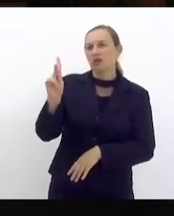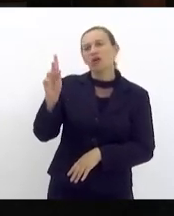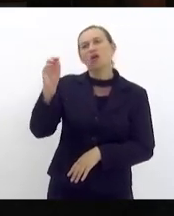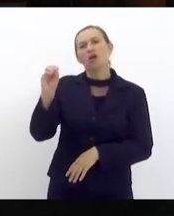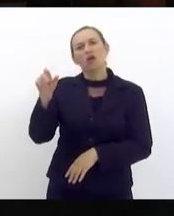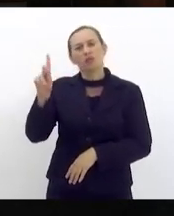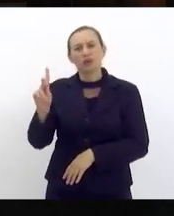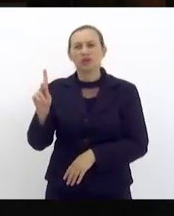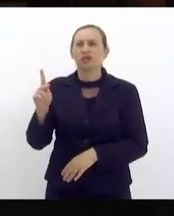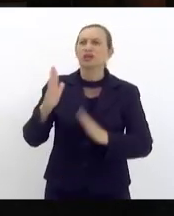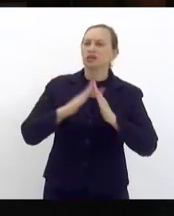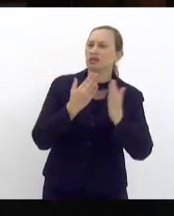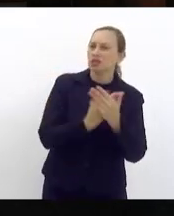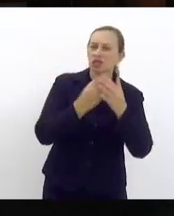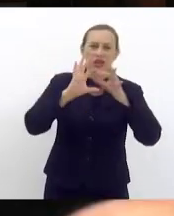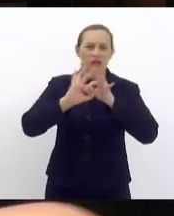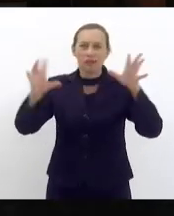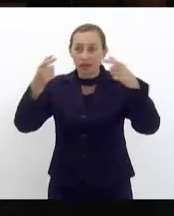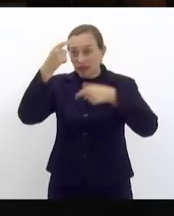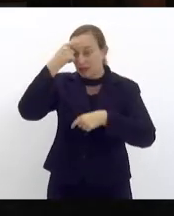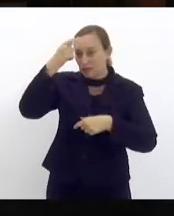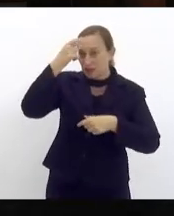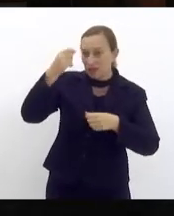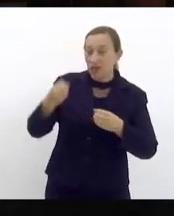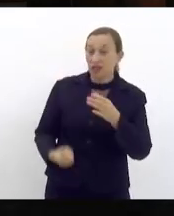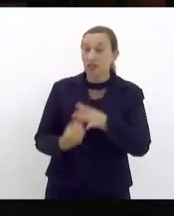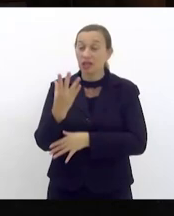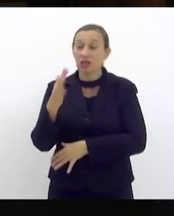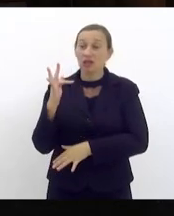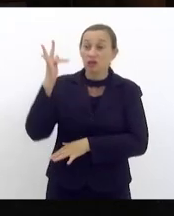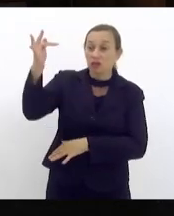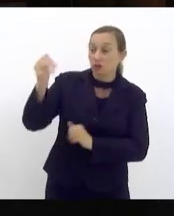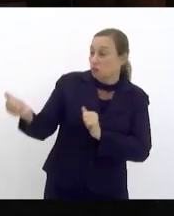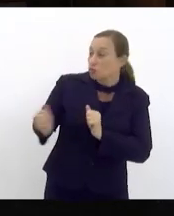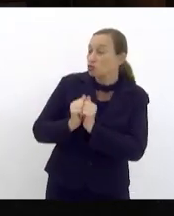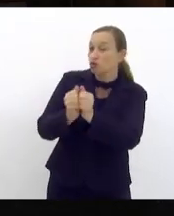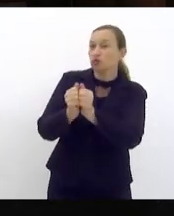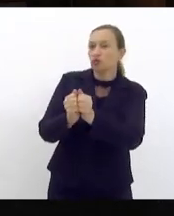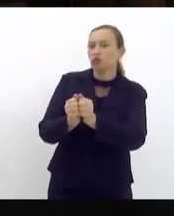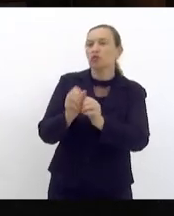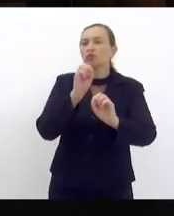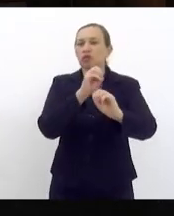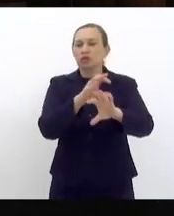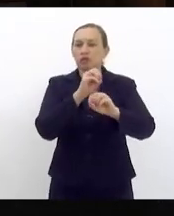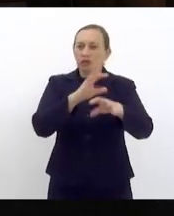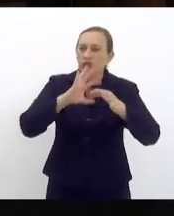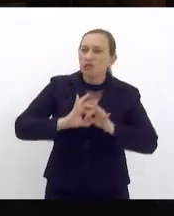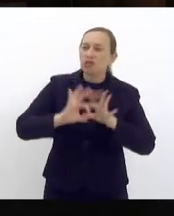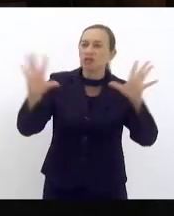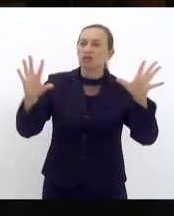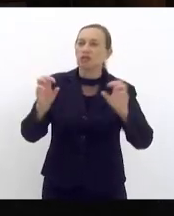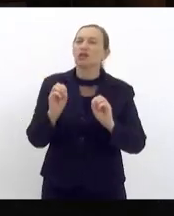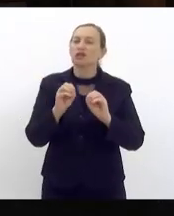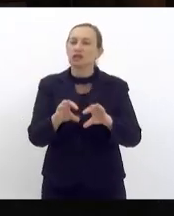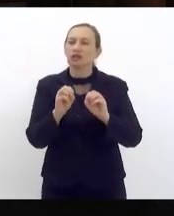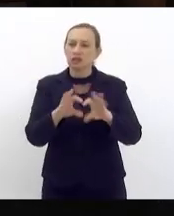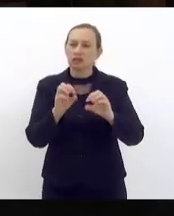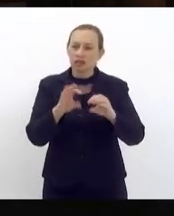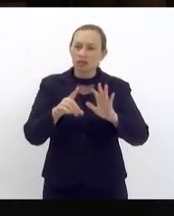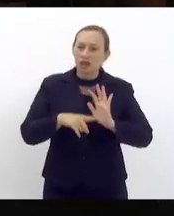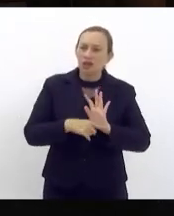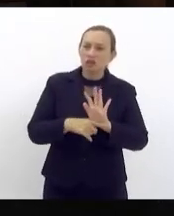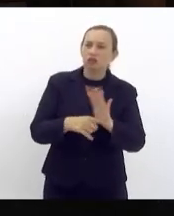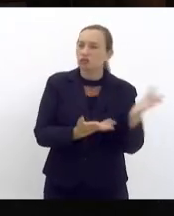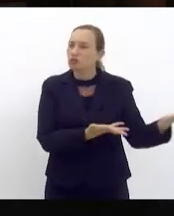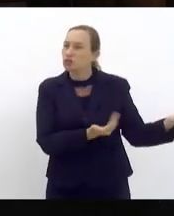liberta a mente das nossas juventude que constrói futuro vamos juntos por uma educação libertadora por uma educação que emancipa